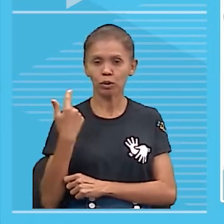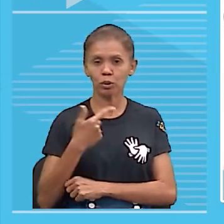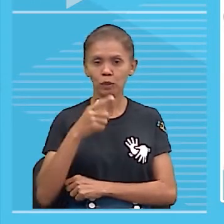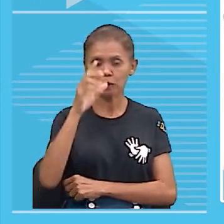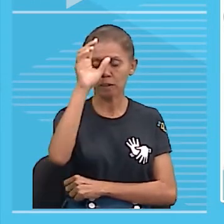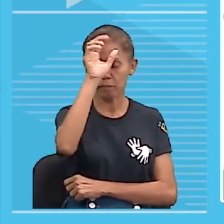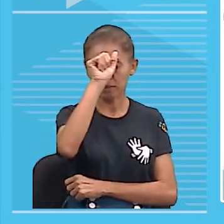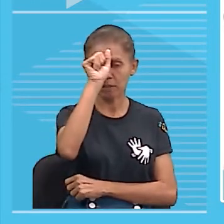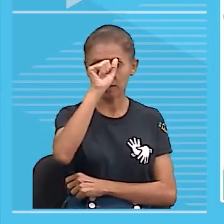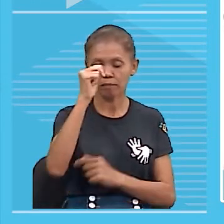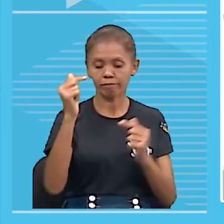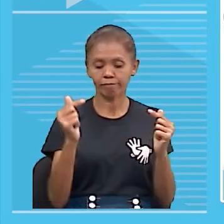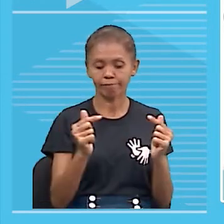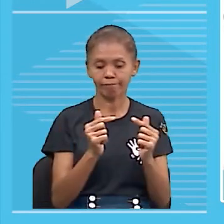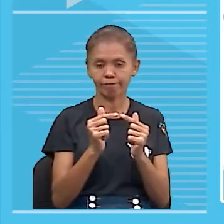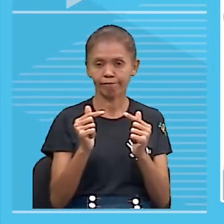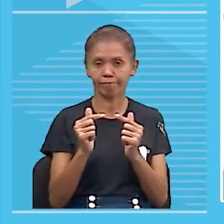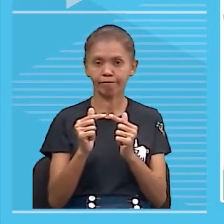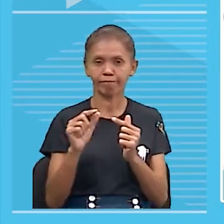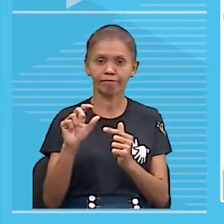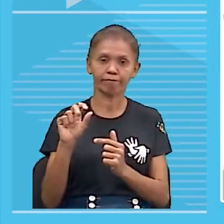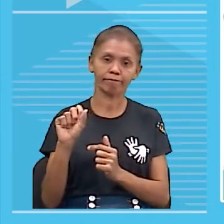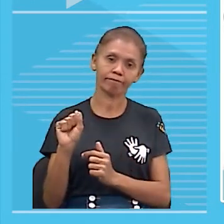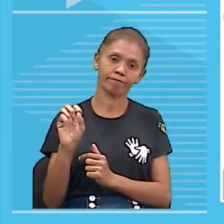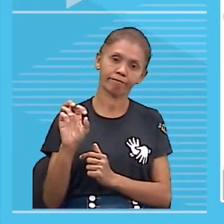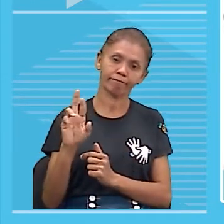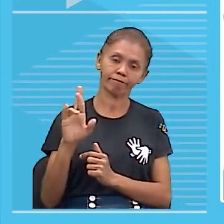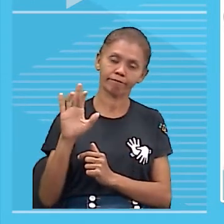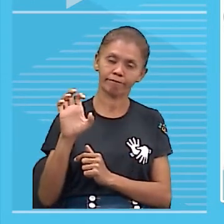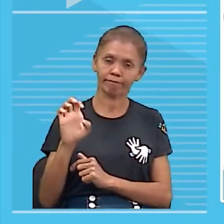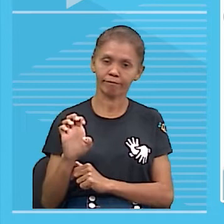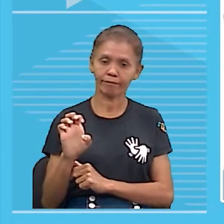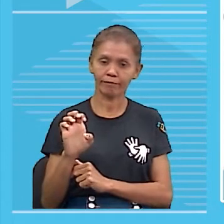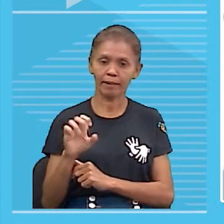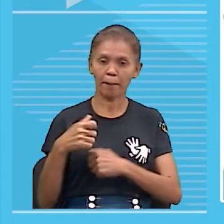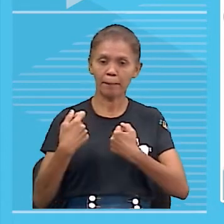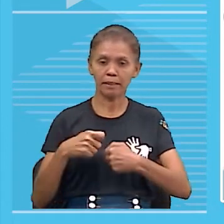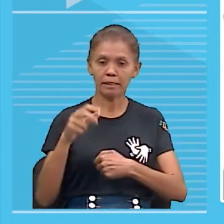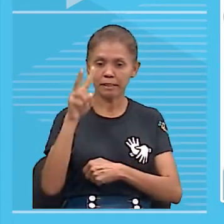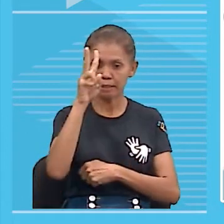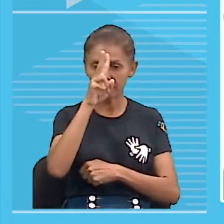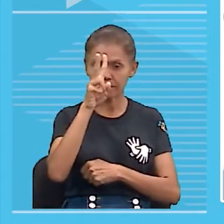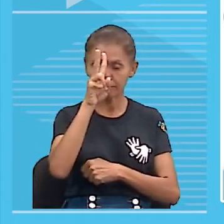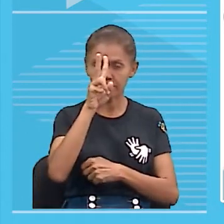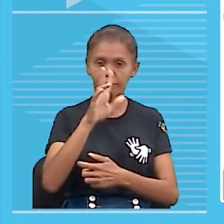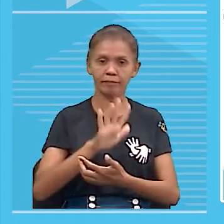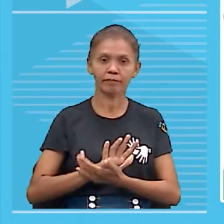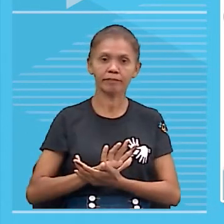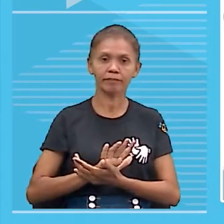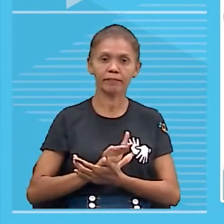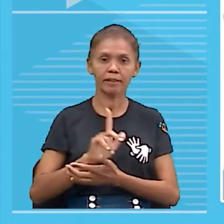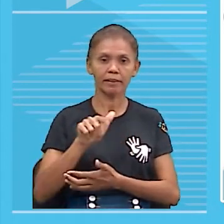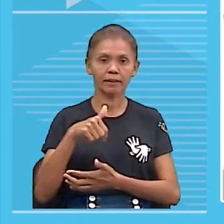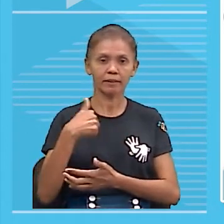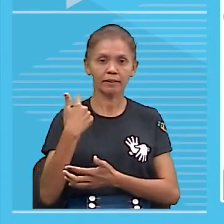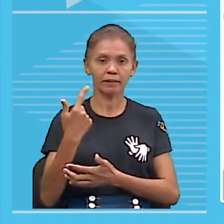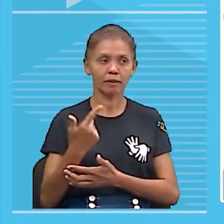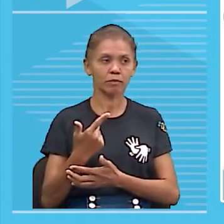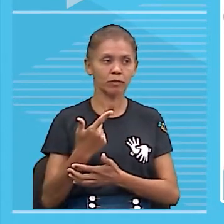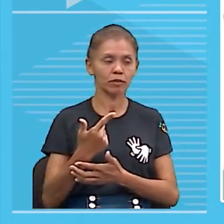Associação de Resistores em Série você tem que lembrar e aí a gente vai trabalhar